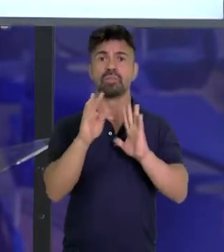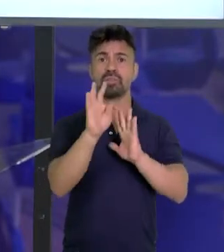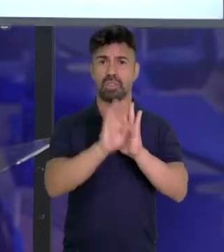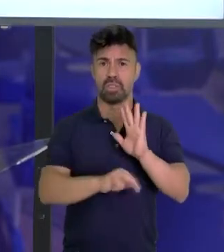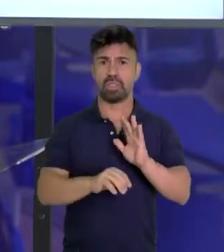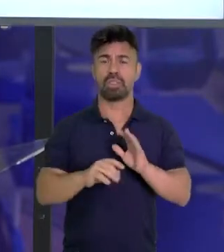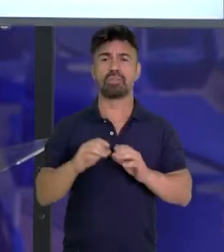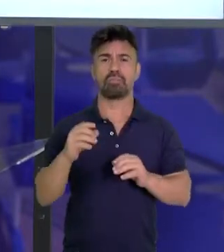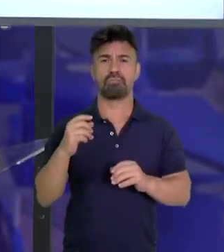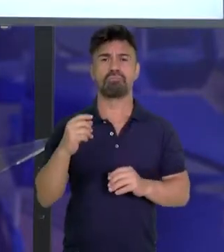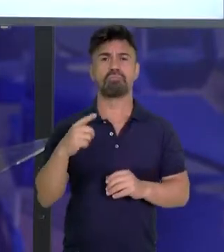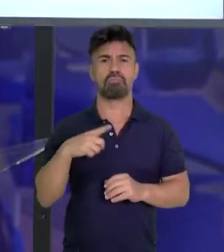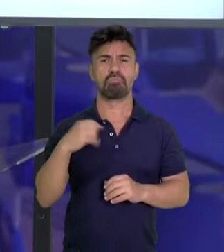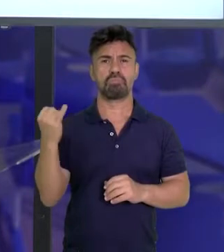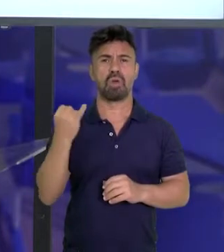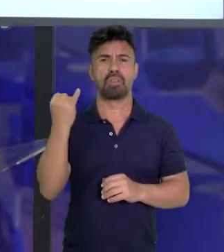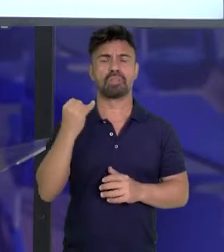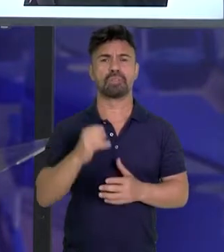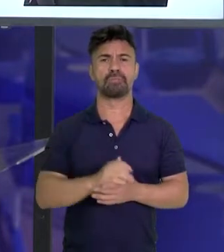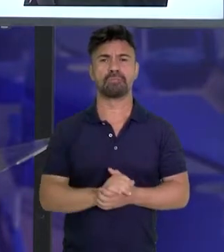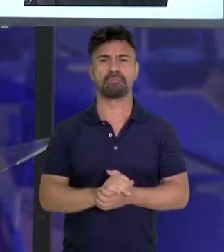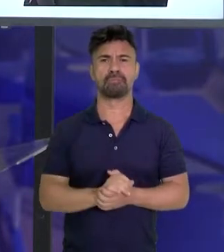pode ser muito poderosa, certo?